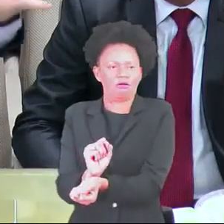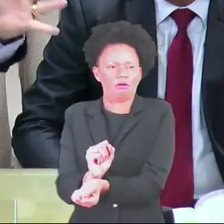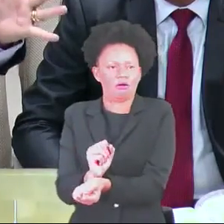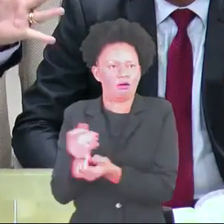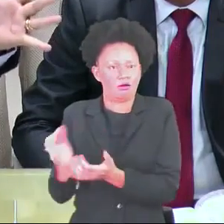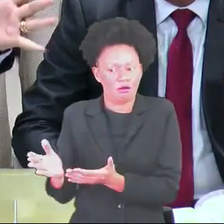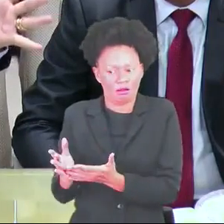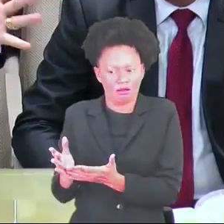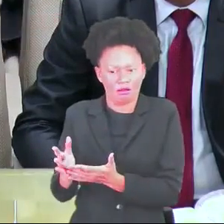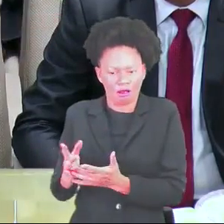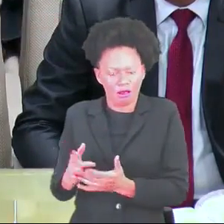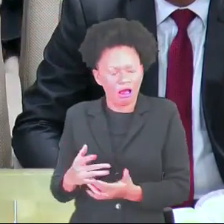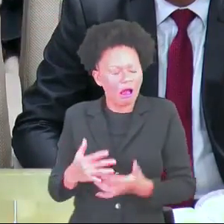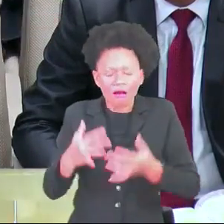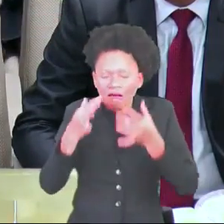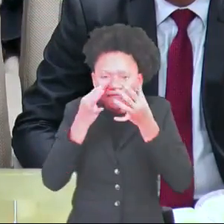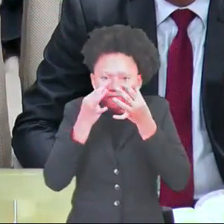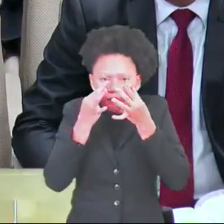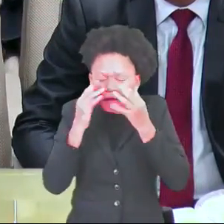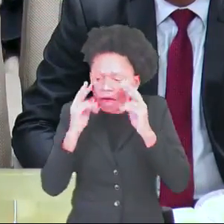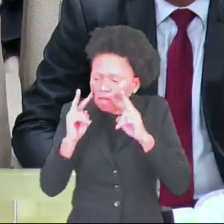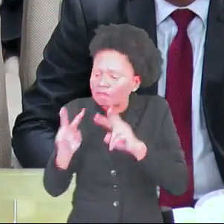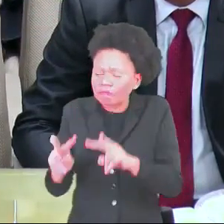Essa é a visão dos olhos naturais.